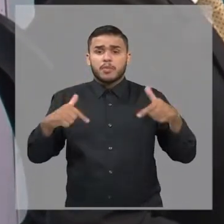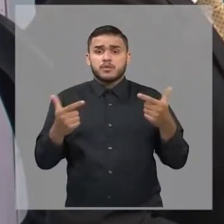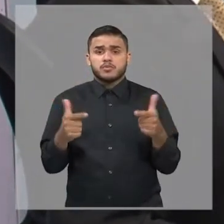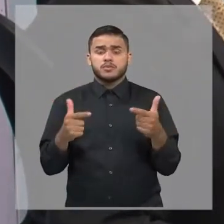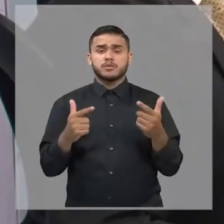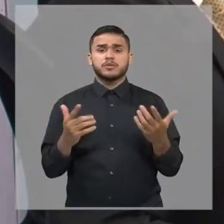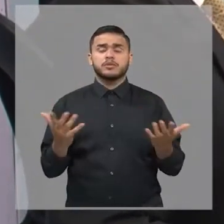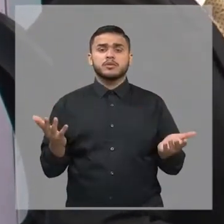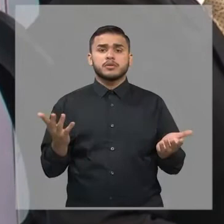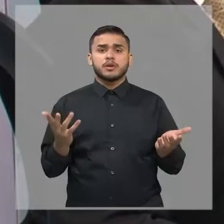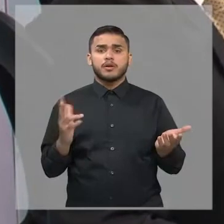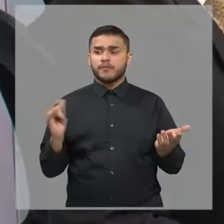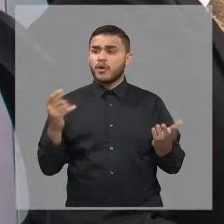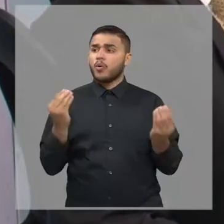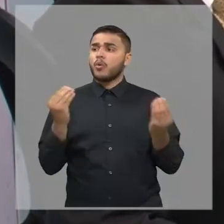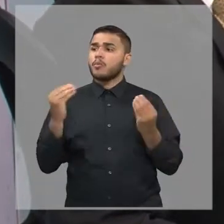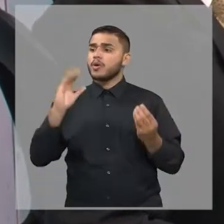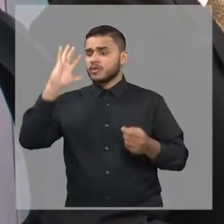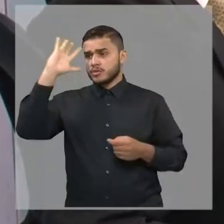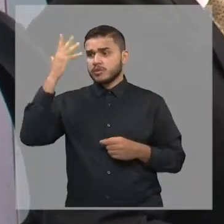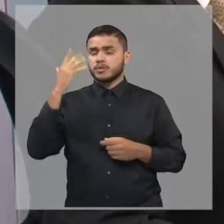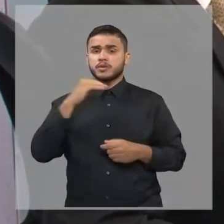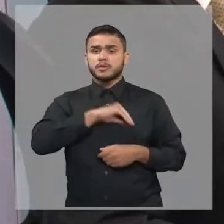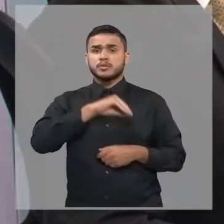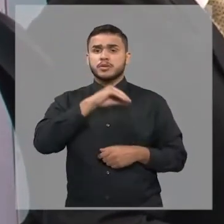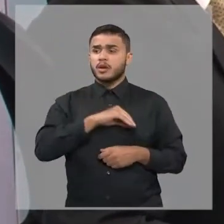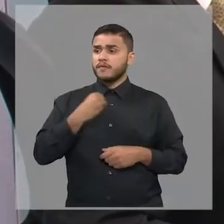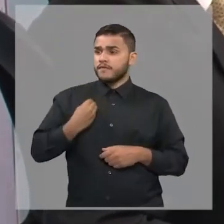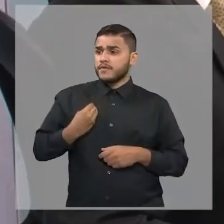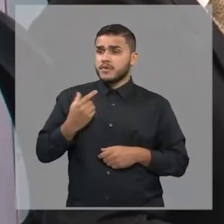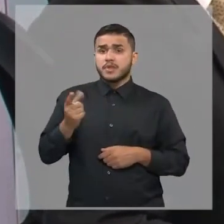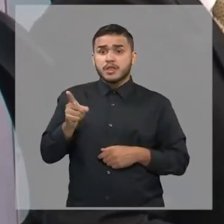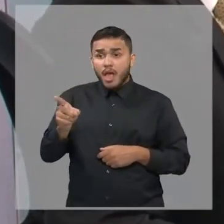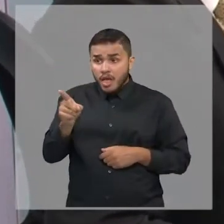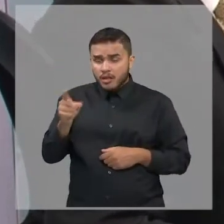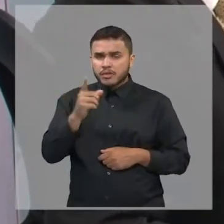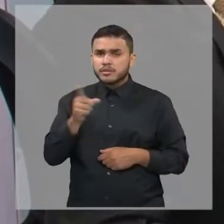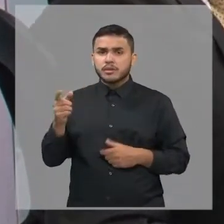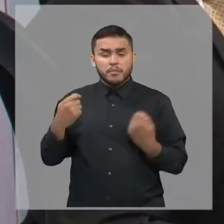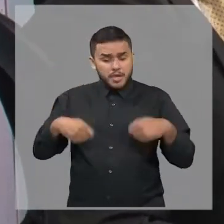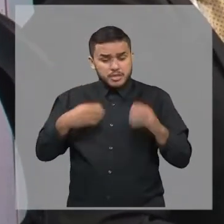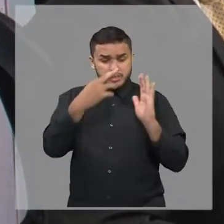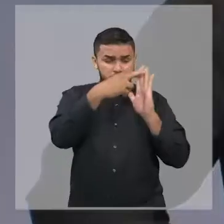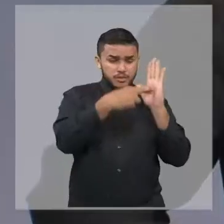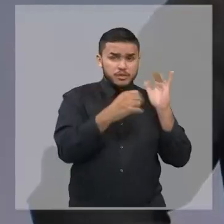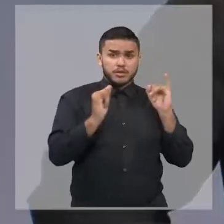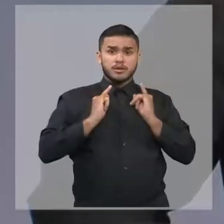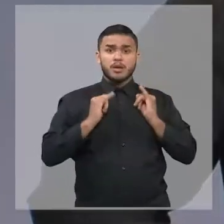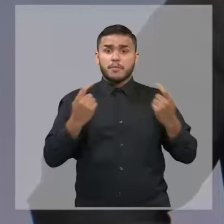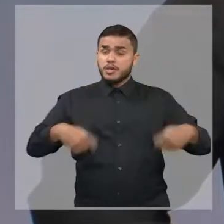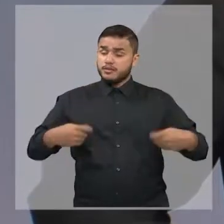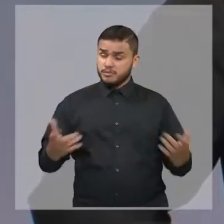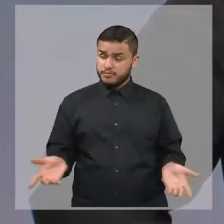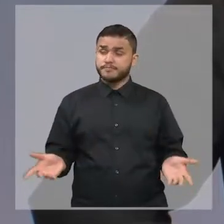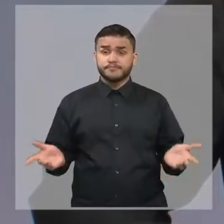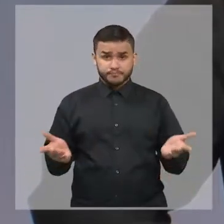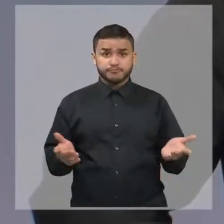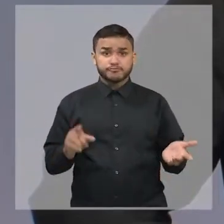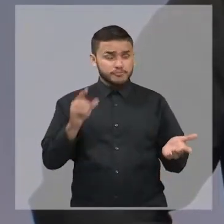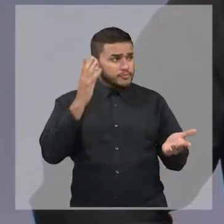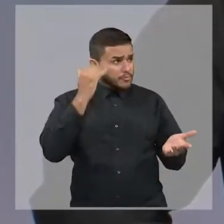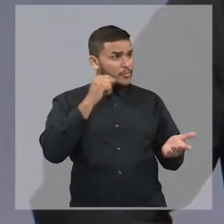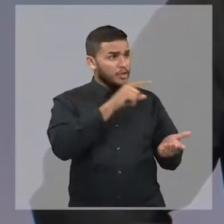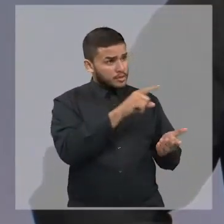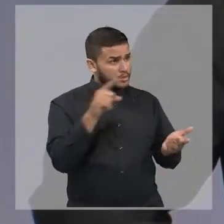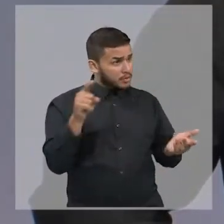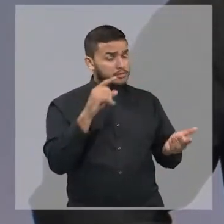ter, resolver o corte deles, do salário deles, da vida deles, sem resolver isso. O presidente da República tem, através das